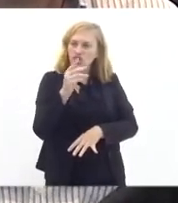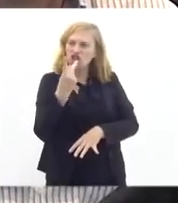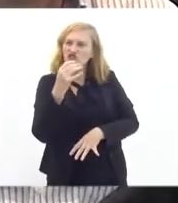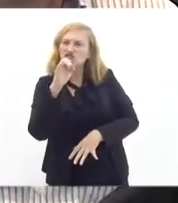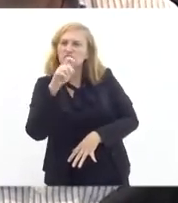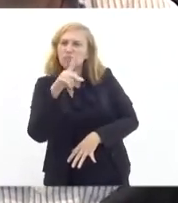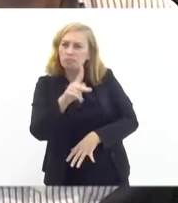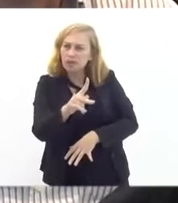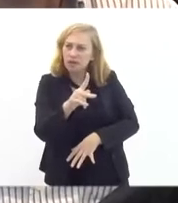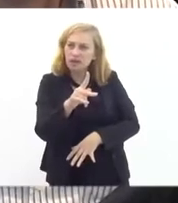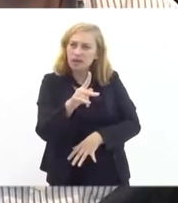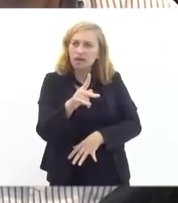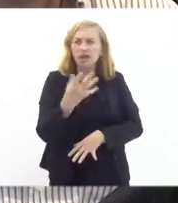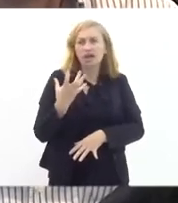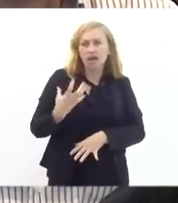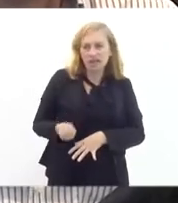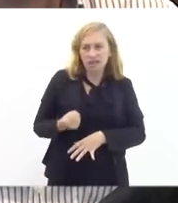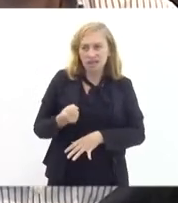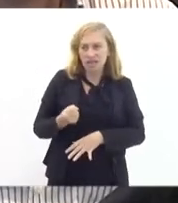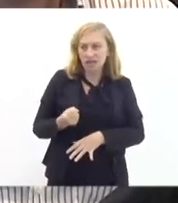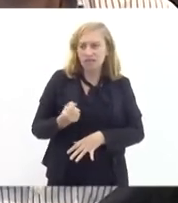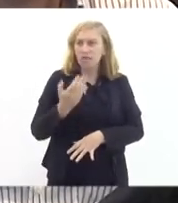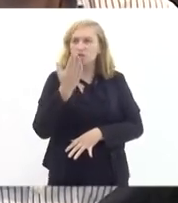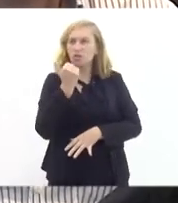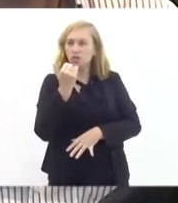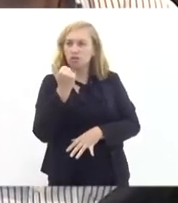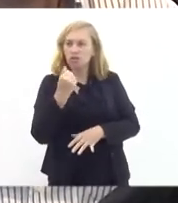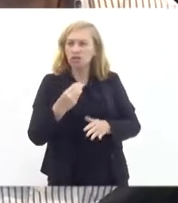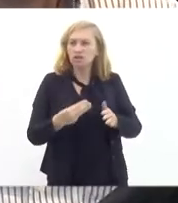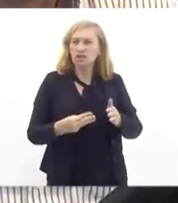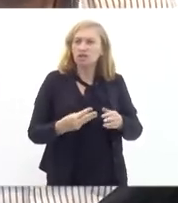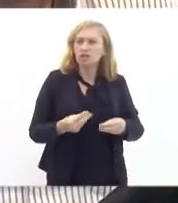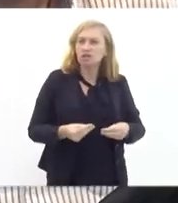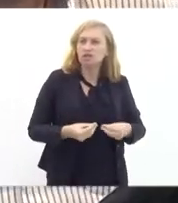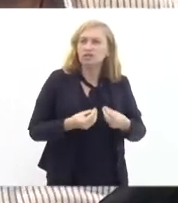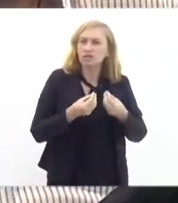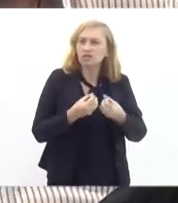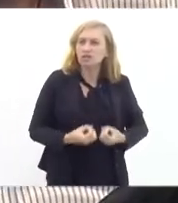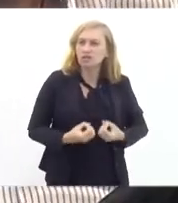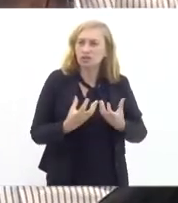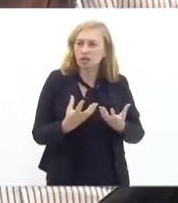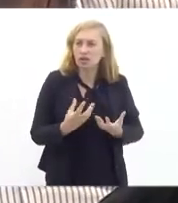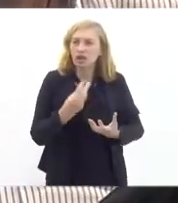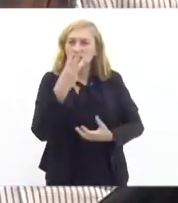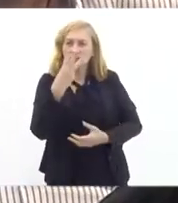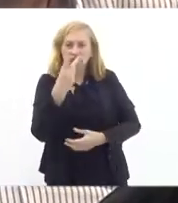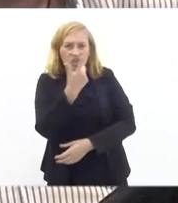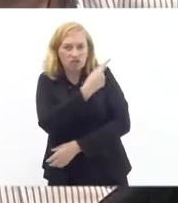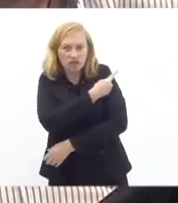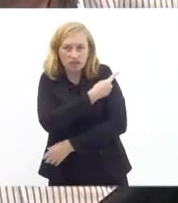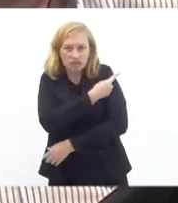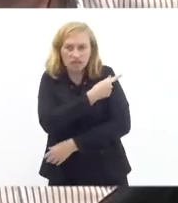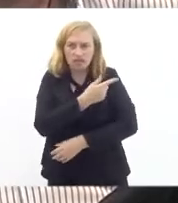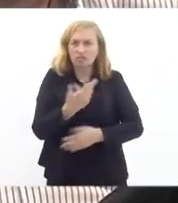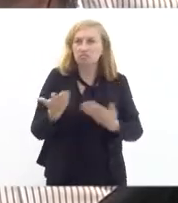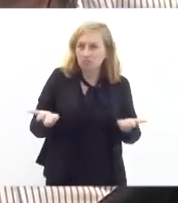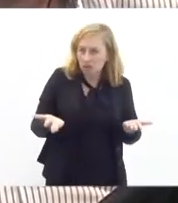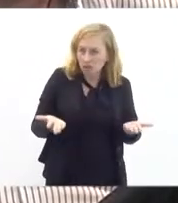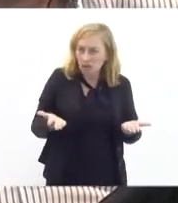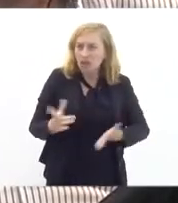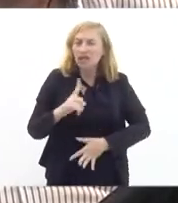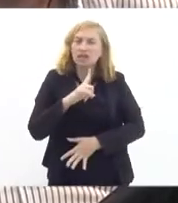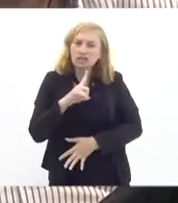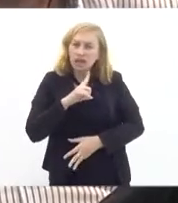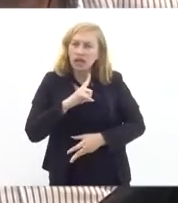recebem um pedigree, são entregues com 3 vacinas, fora o reforço. Enfim, existe